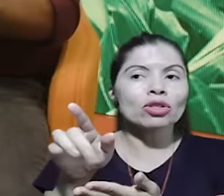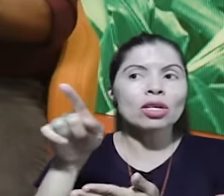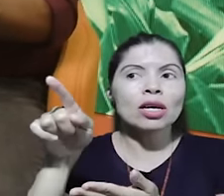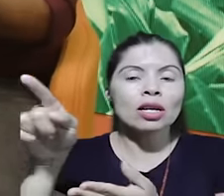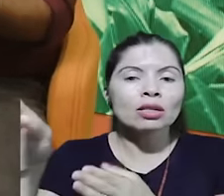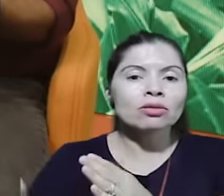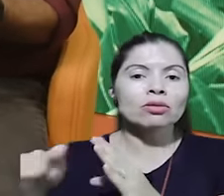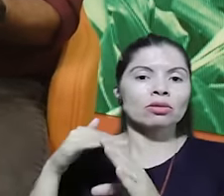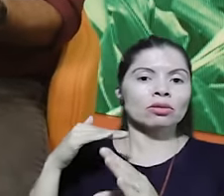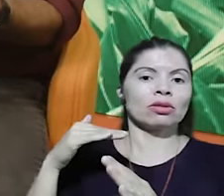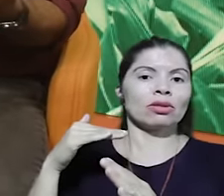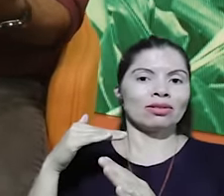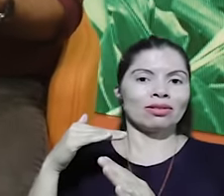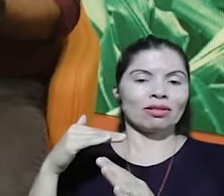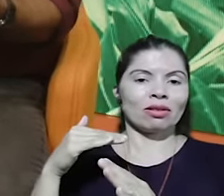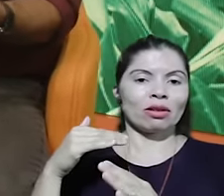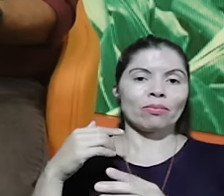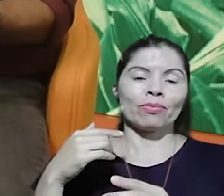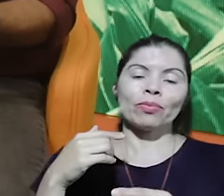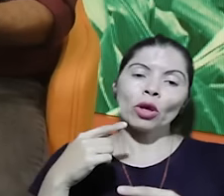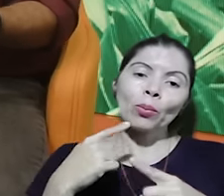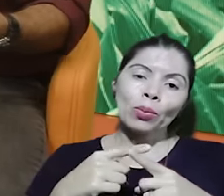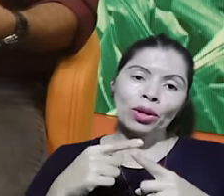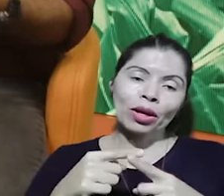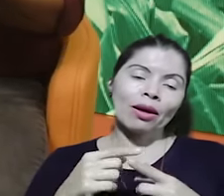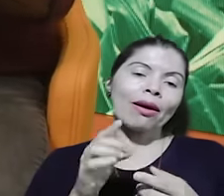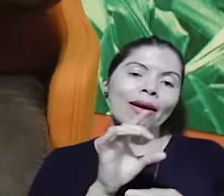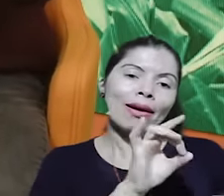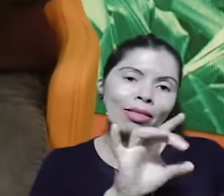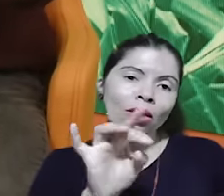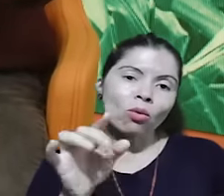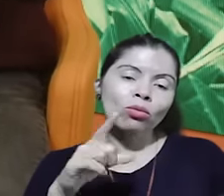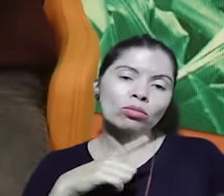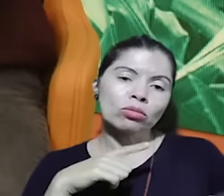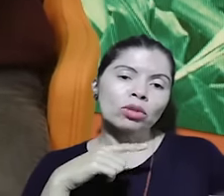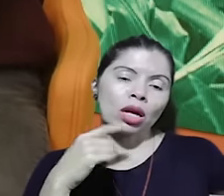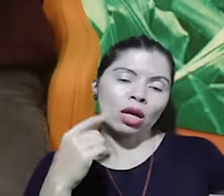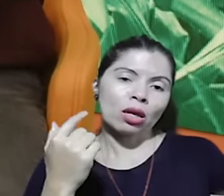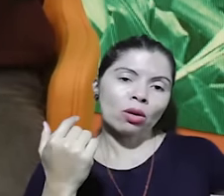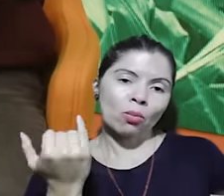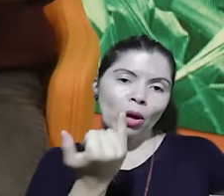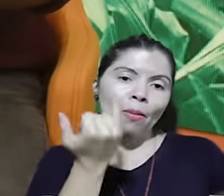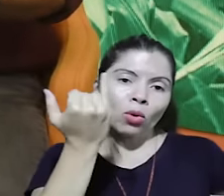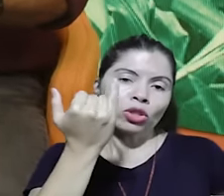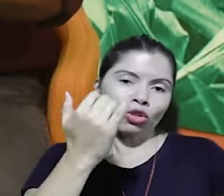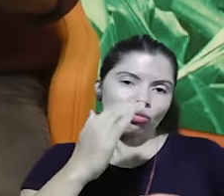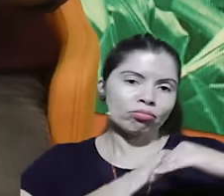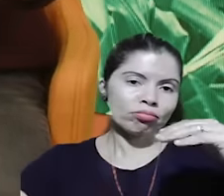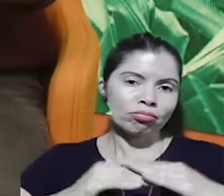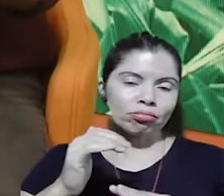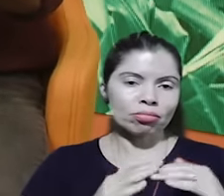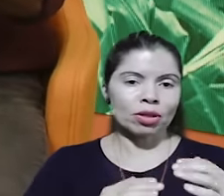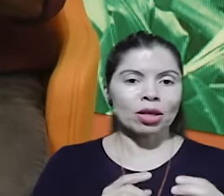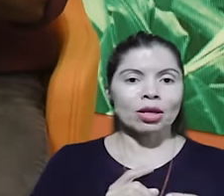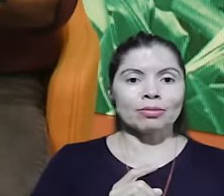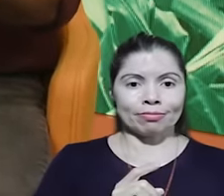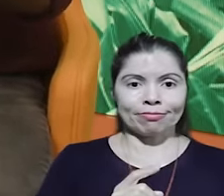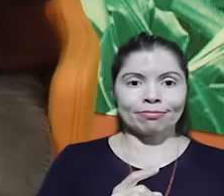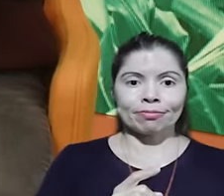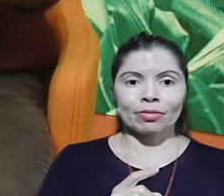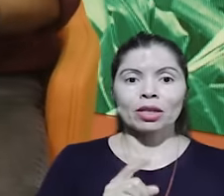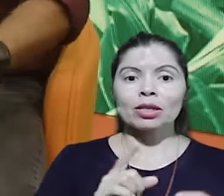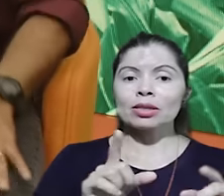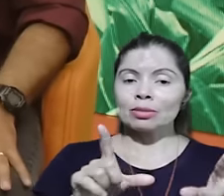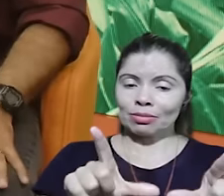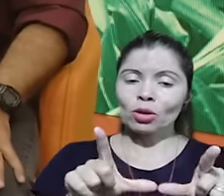Eu falo isso porque Às vezes o papel de cada um né Eu tô remetendo a mercadoria eu preciso ser identificado e aquele destinatário